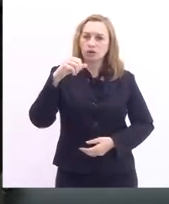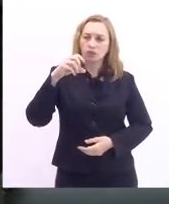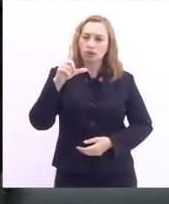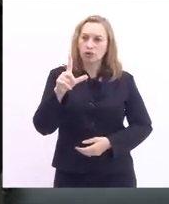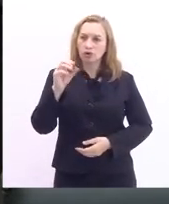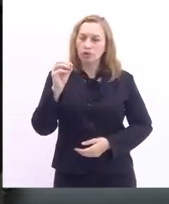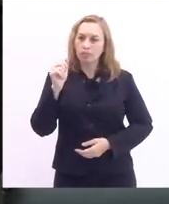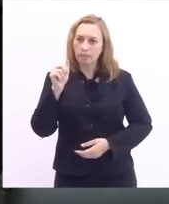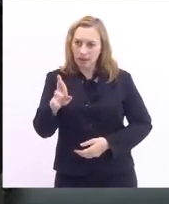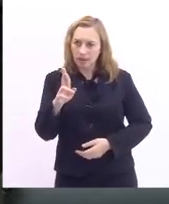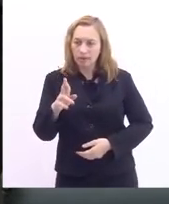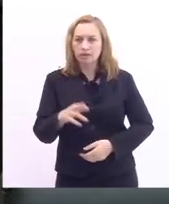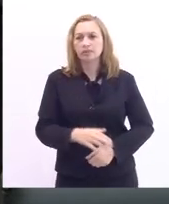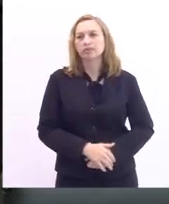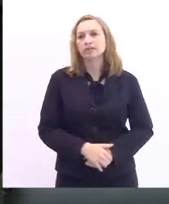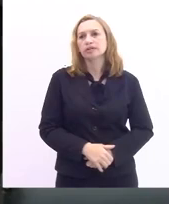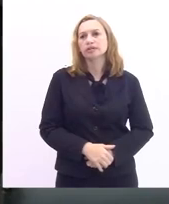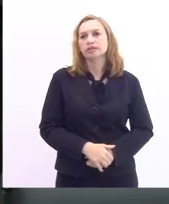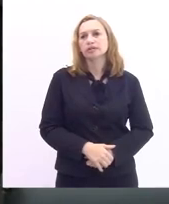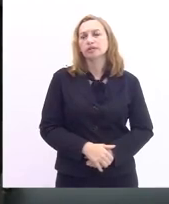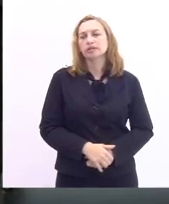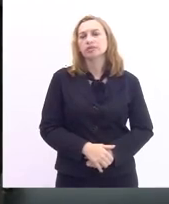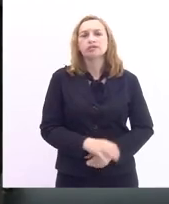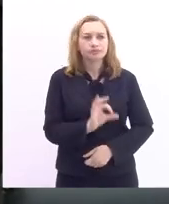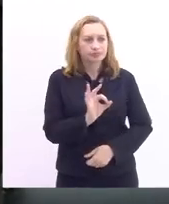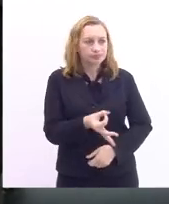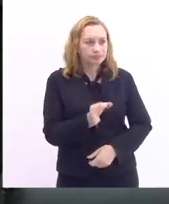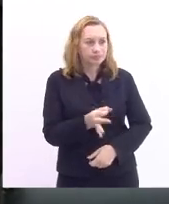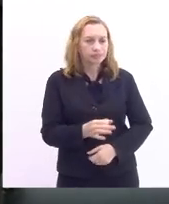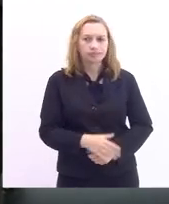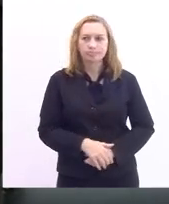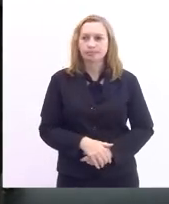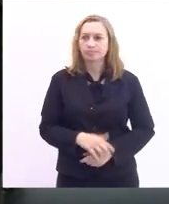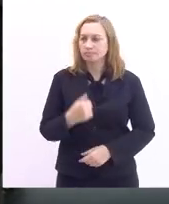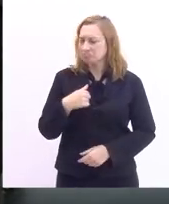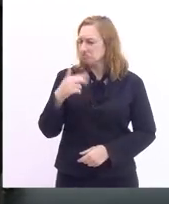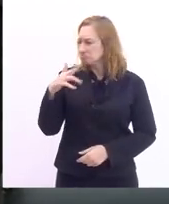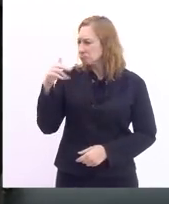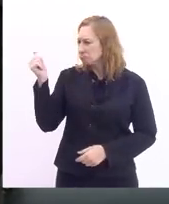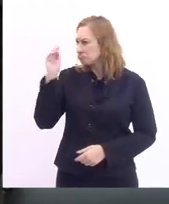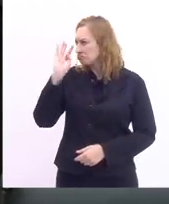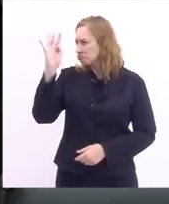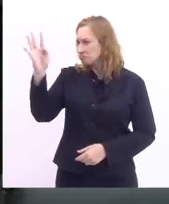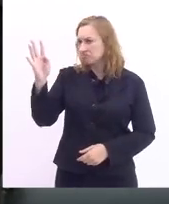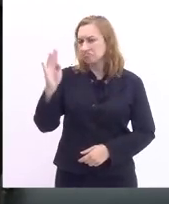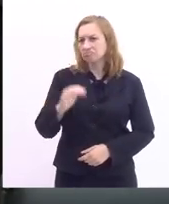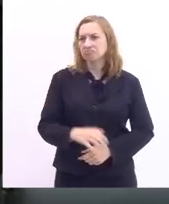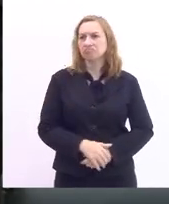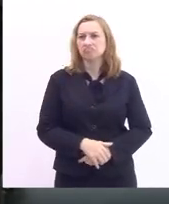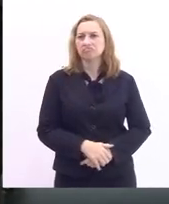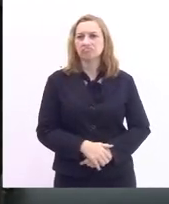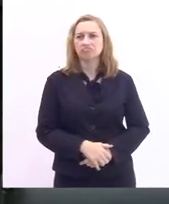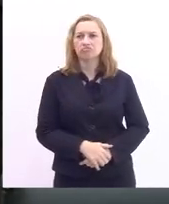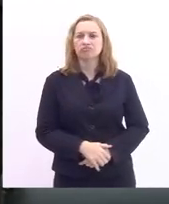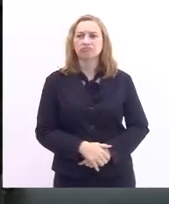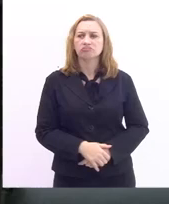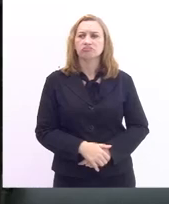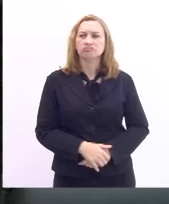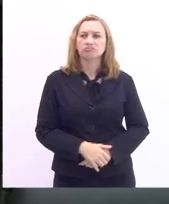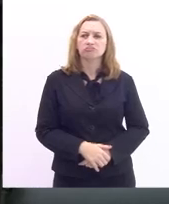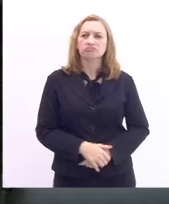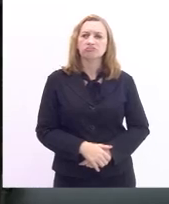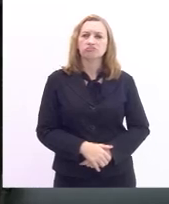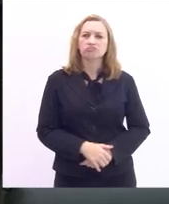é de que de fato tinha mas eu nunca imaginava o tamanho caos